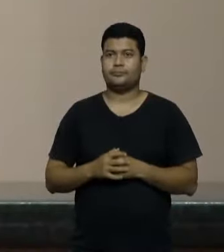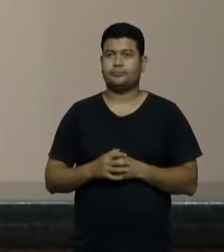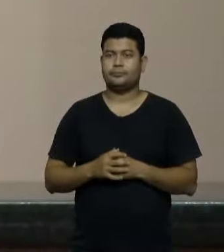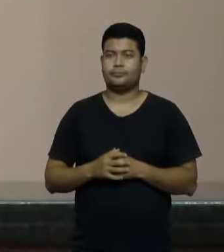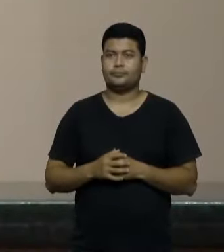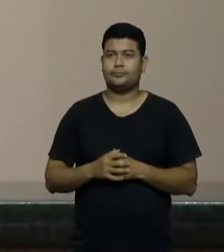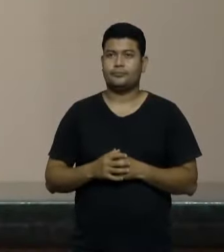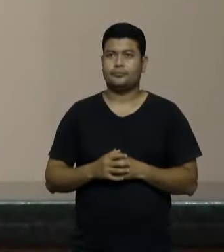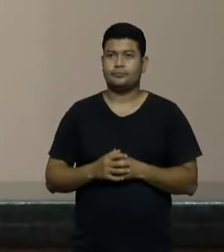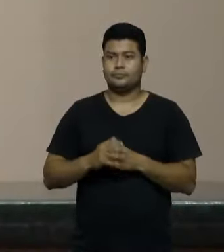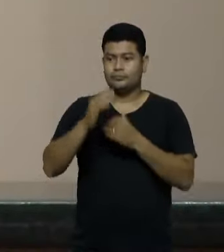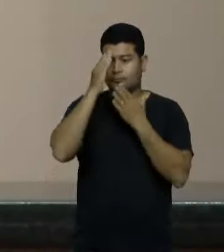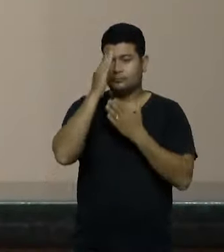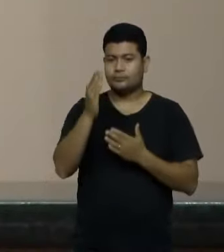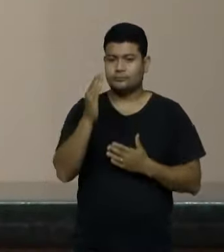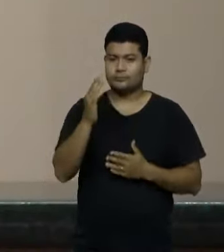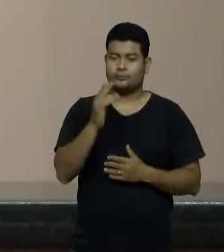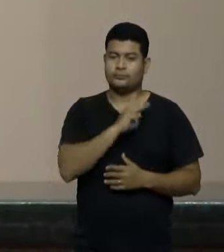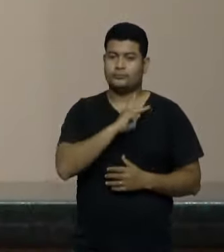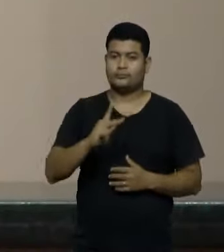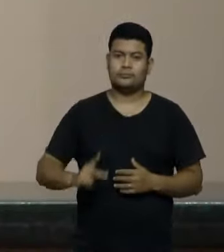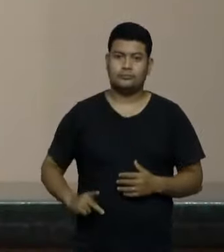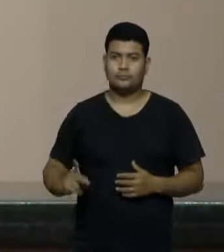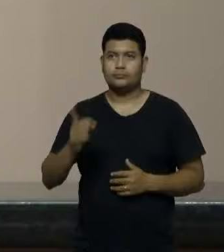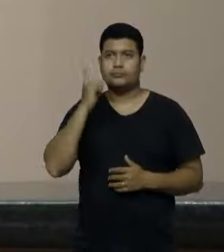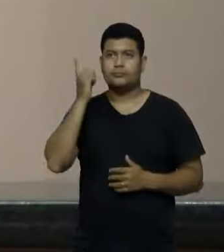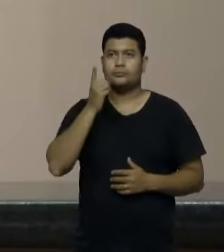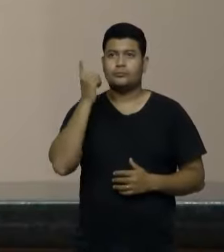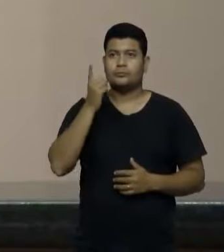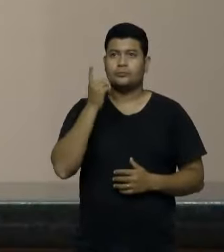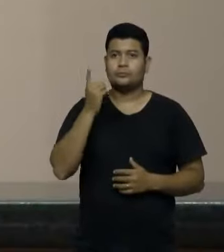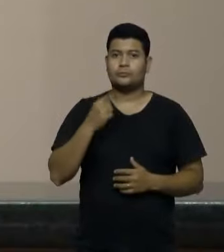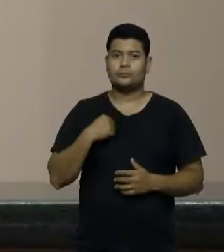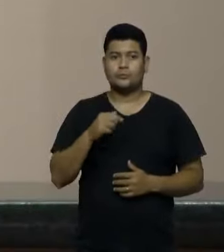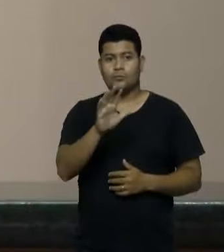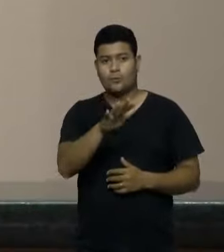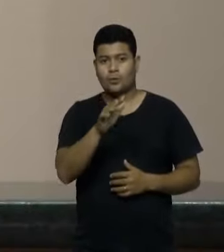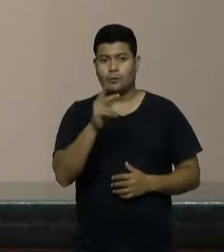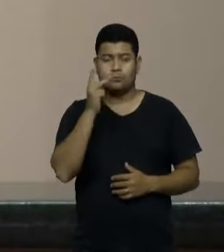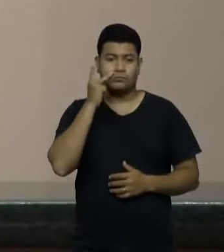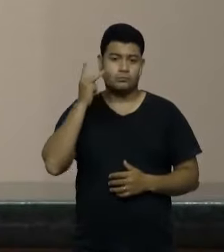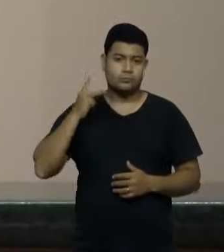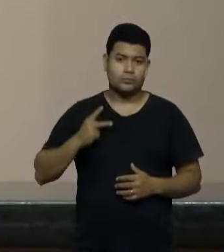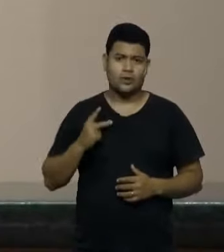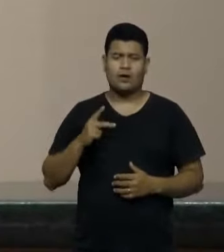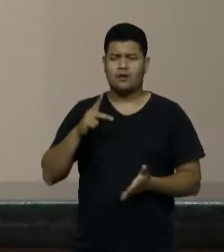Obrigado, senhor presidente, senhores deputados. Deputado Celso Zucchi, deputado Adriano, é verdade.